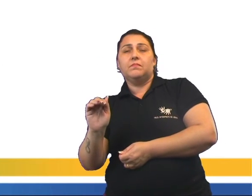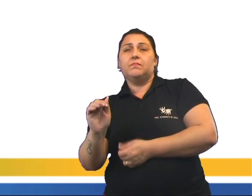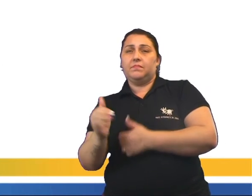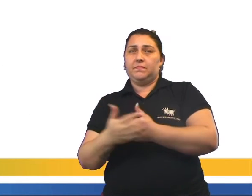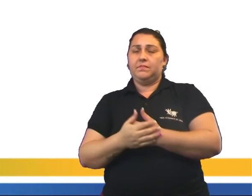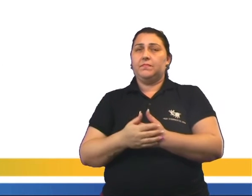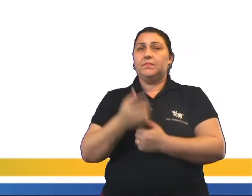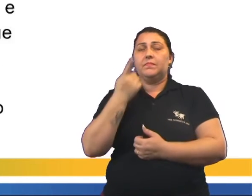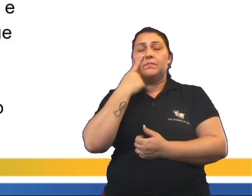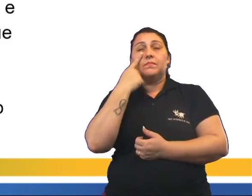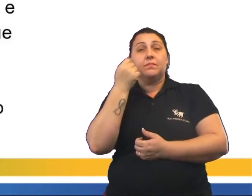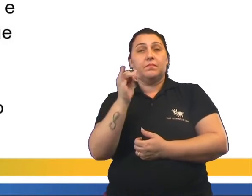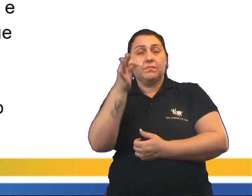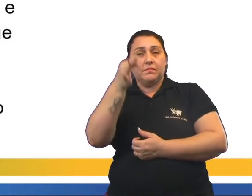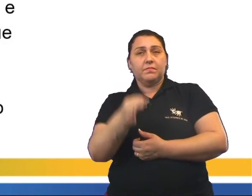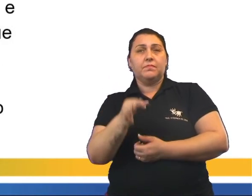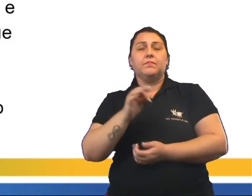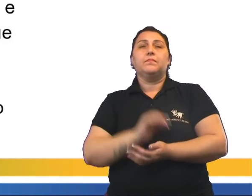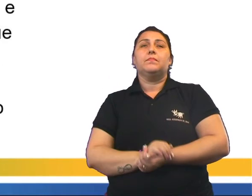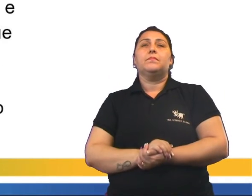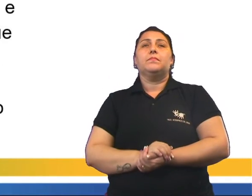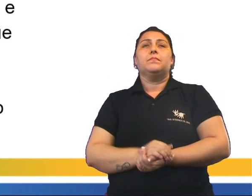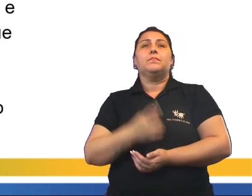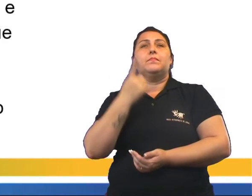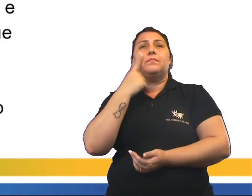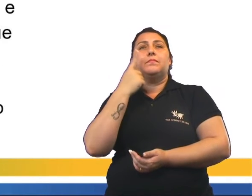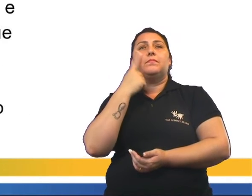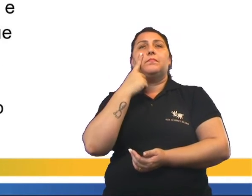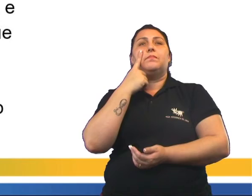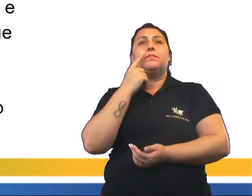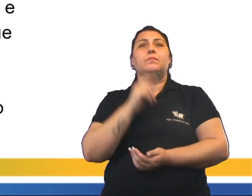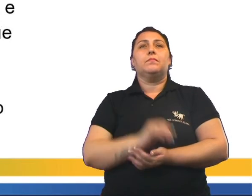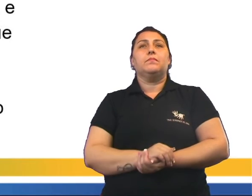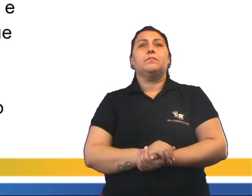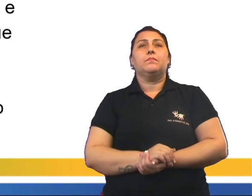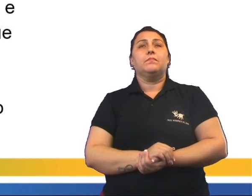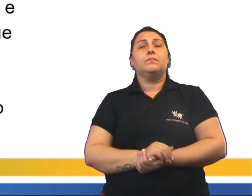tá bom? Vamos ver se você acertou. Olha só, a